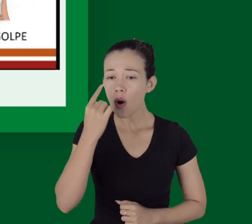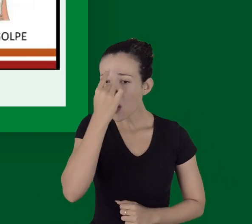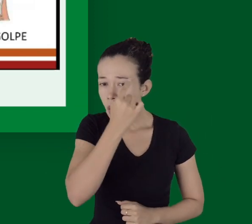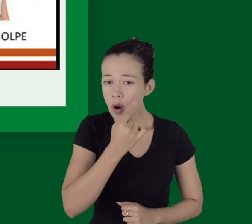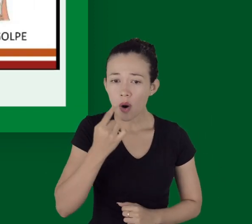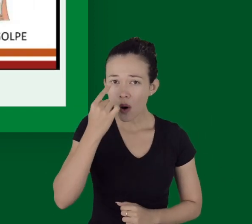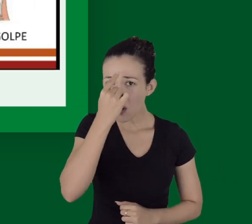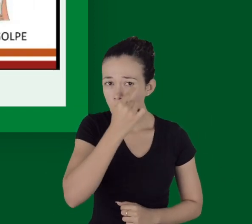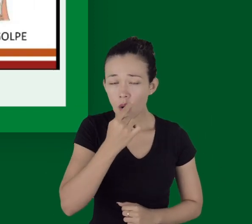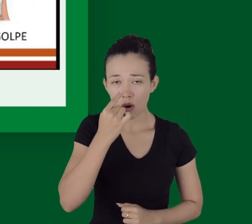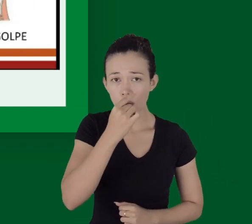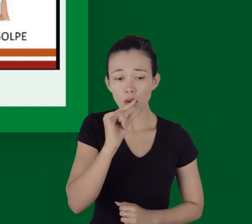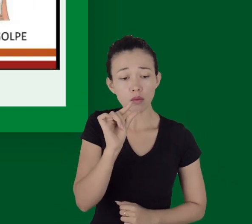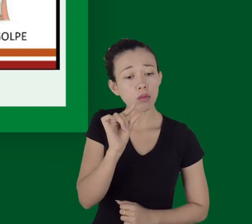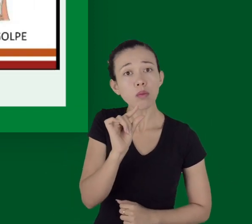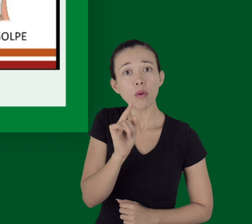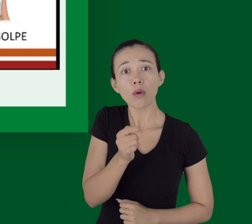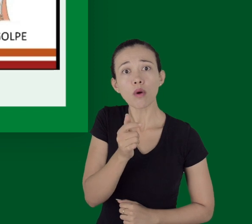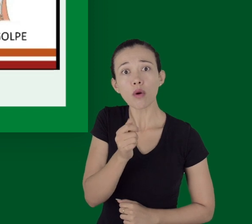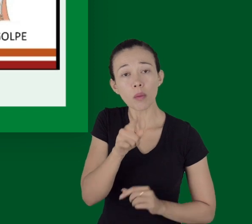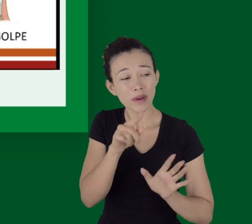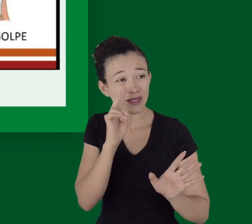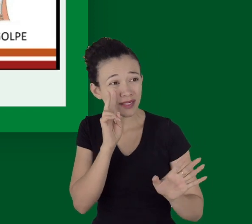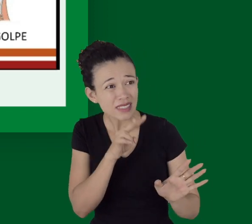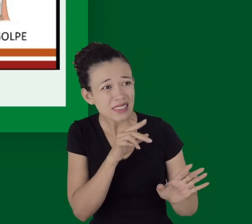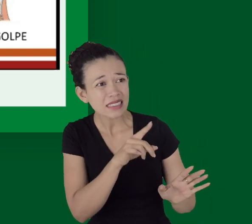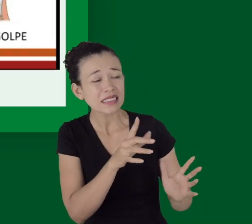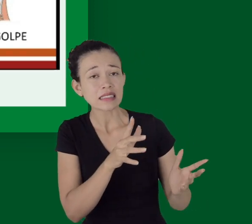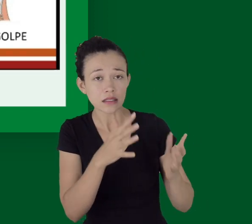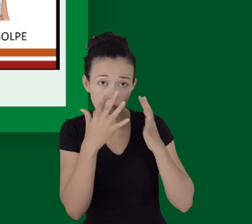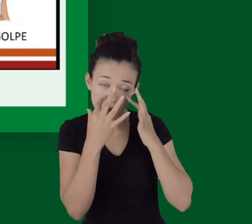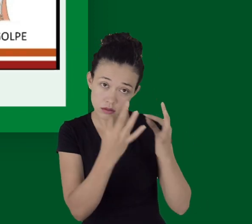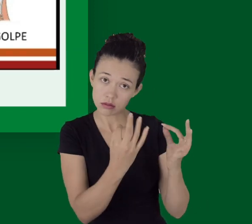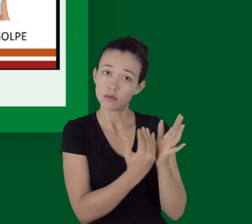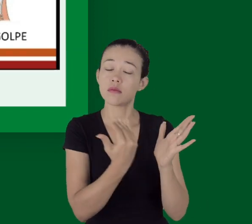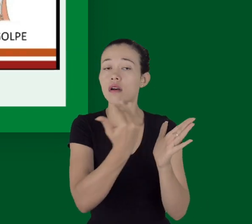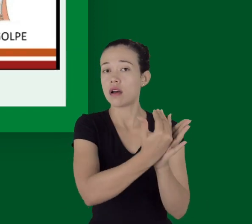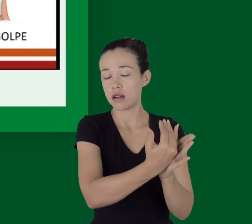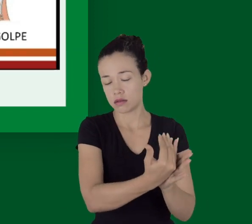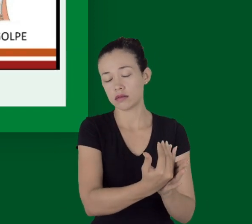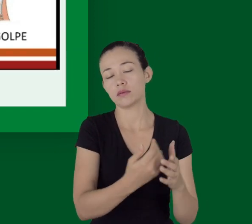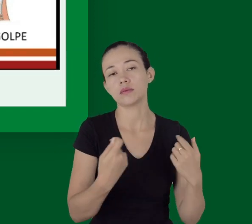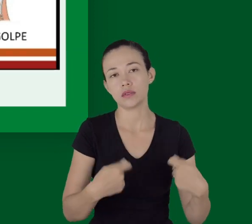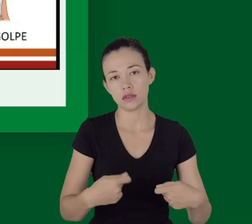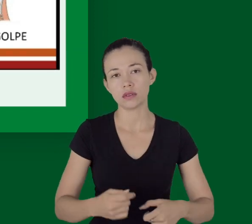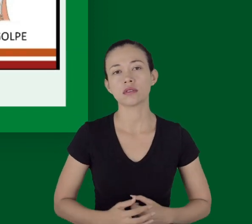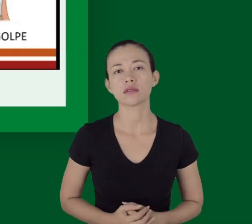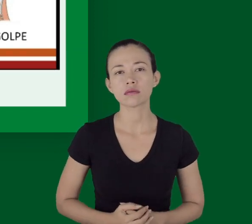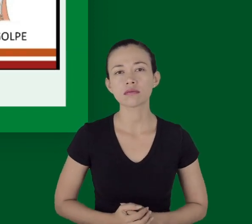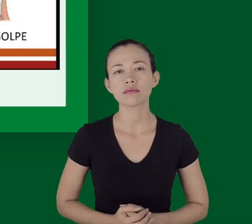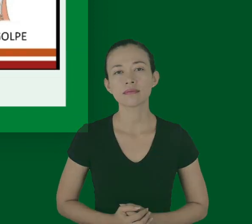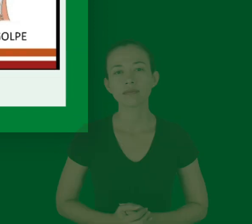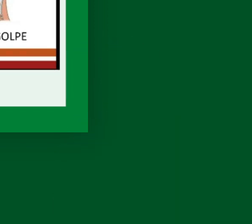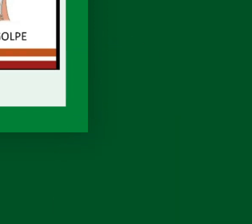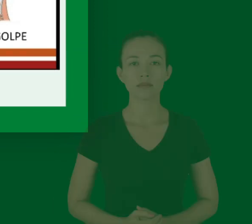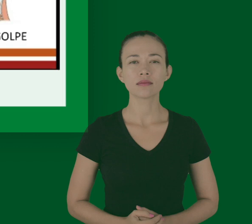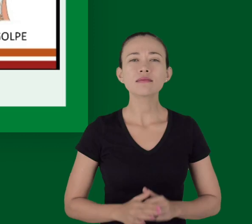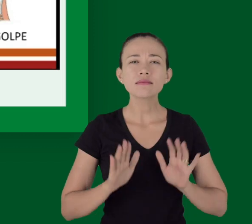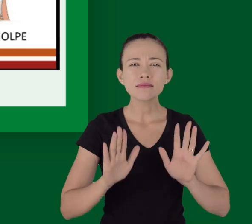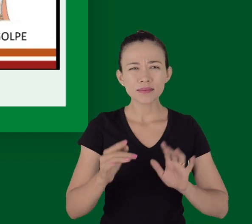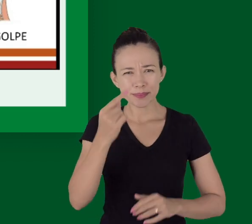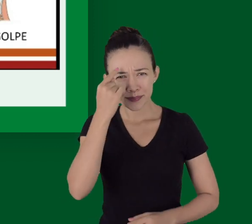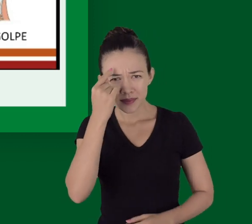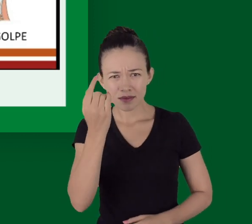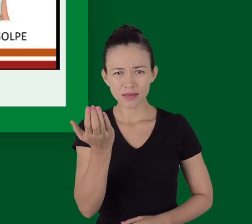bastante atenção. Então, entendendo um pouquinho que mecanismo de trauma pode provocar esses processos